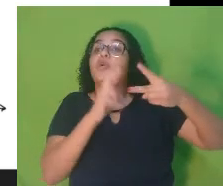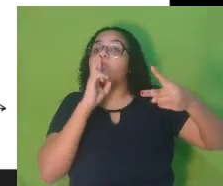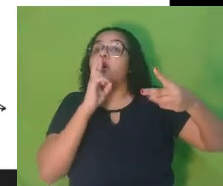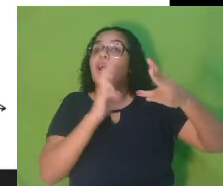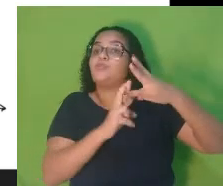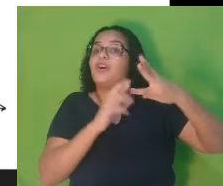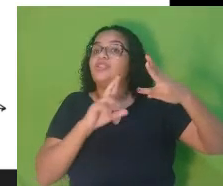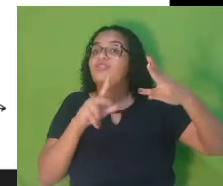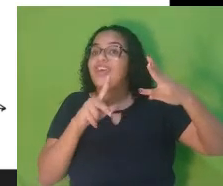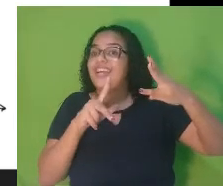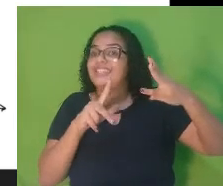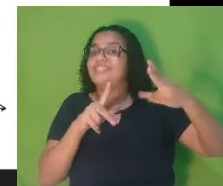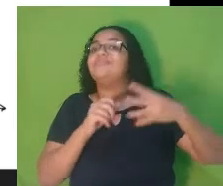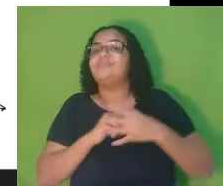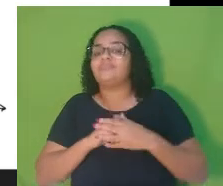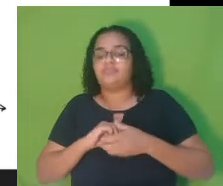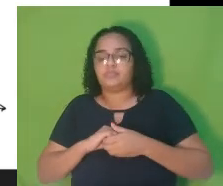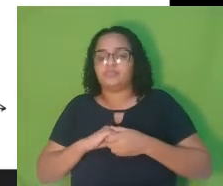diferentes.